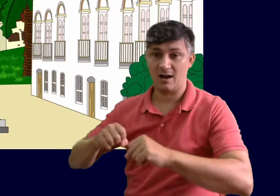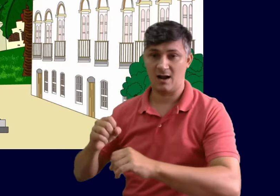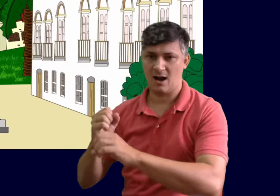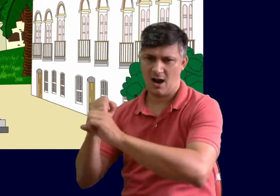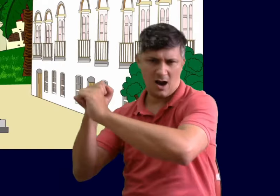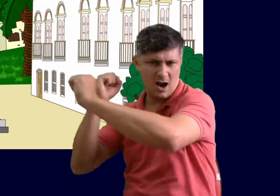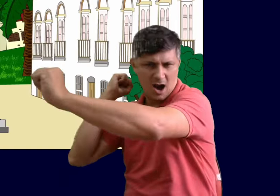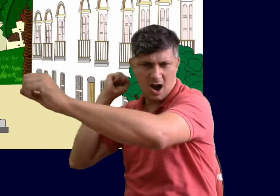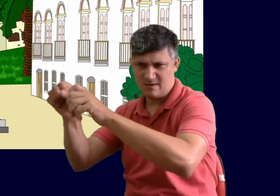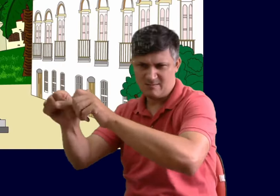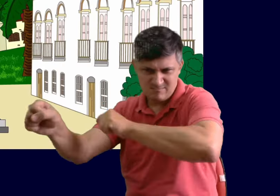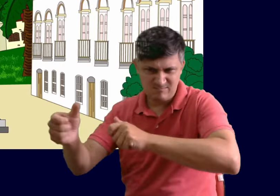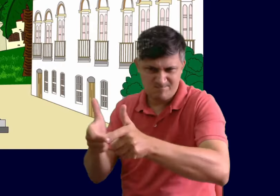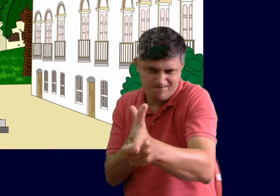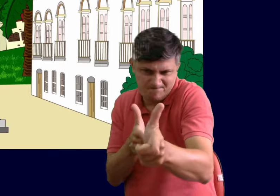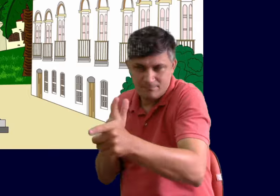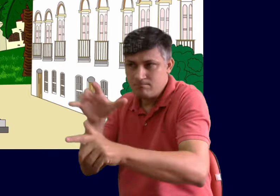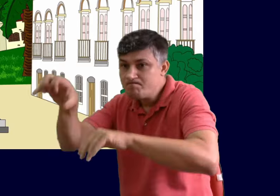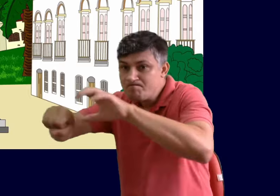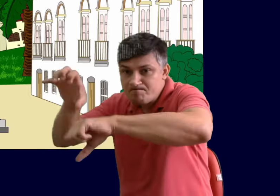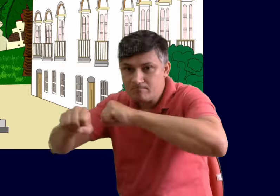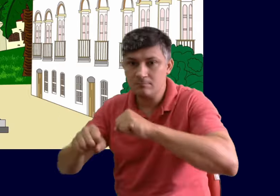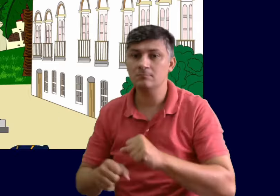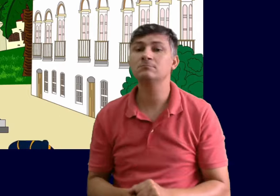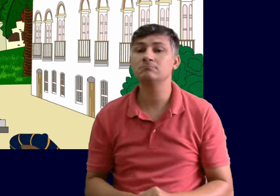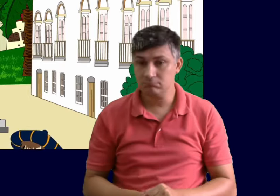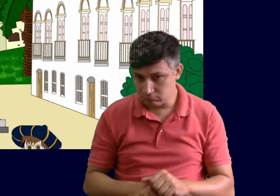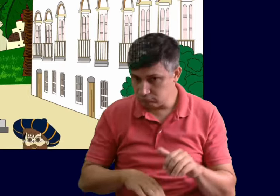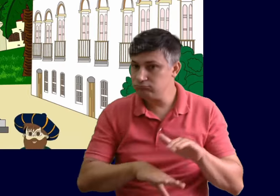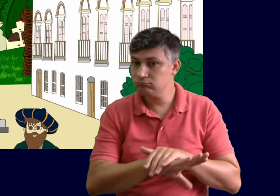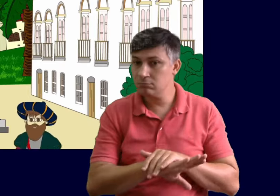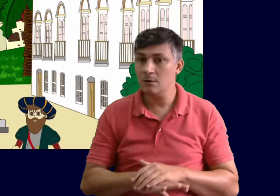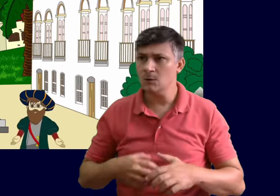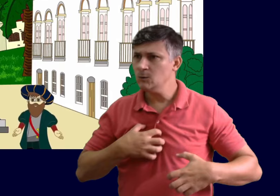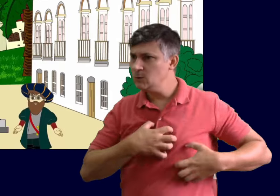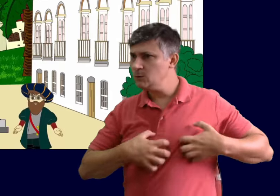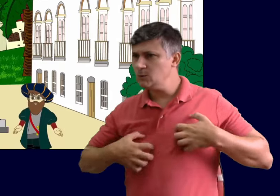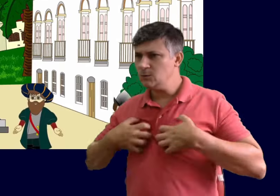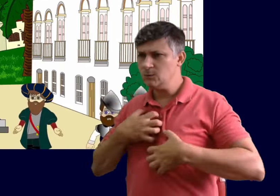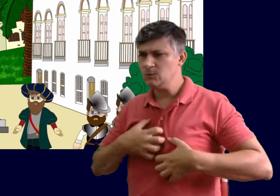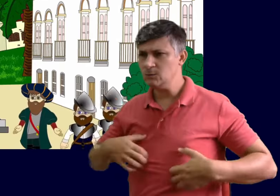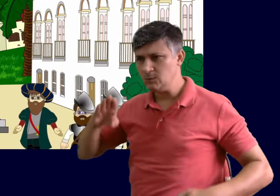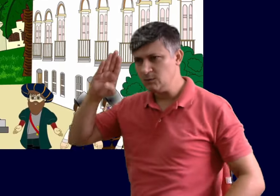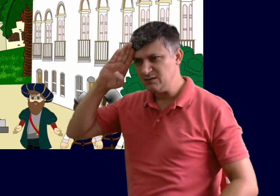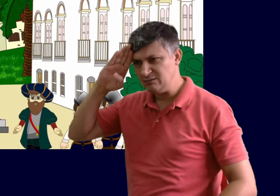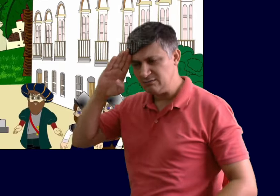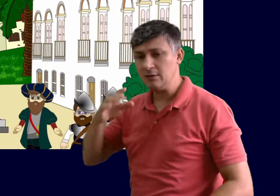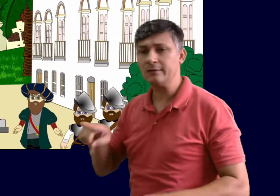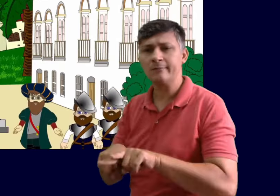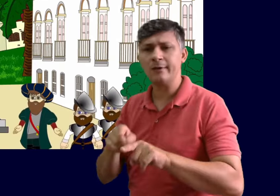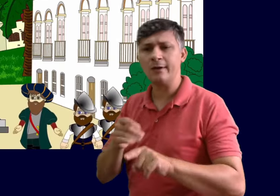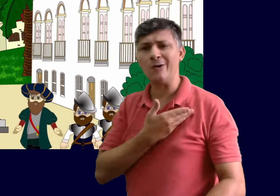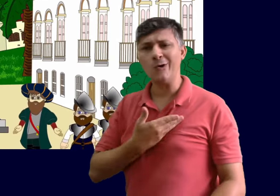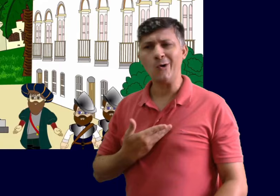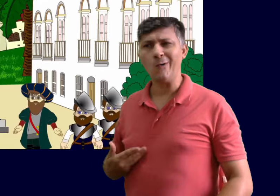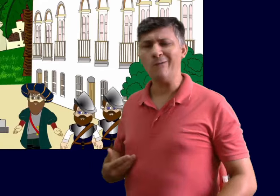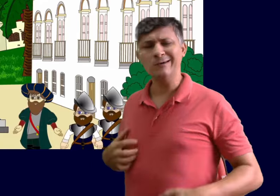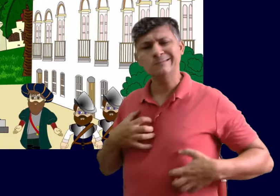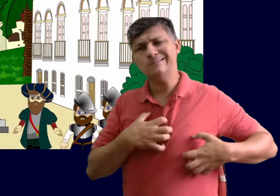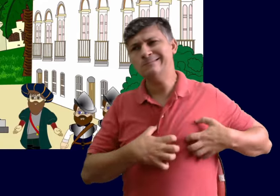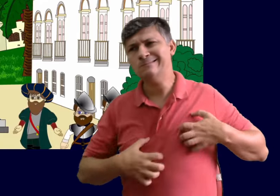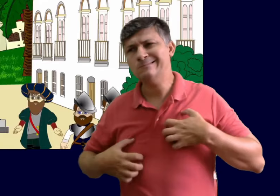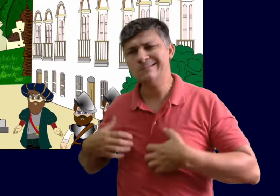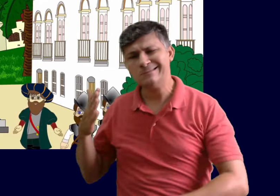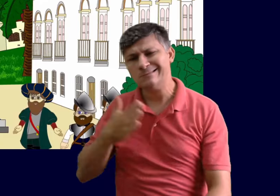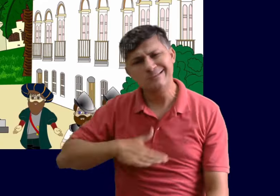suprimentos, o que passou a incomodar não só os senhores de engenho, mas o próprio governo colonial.